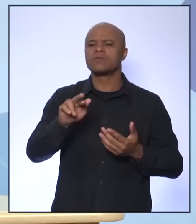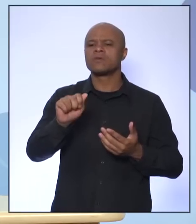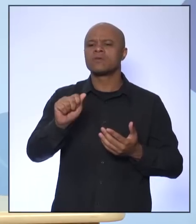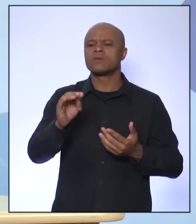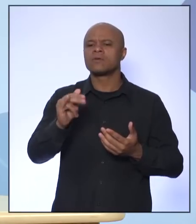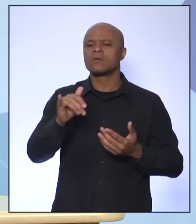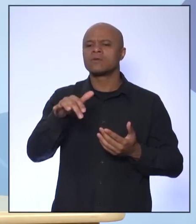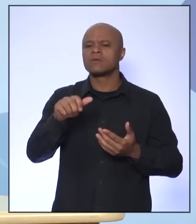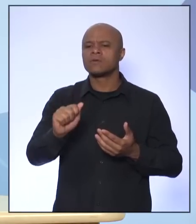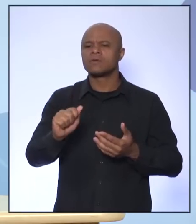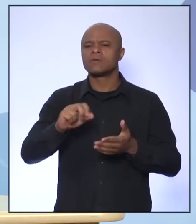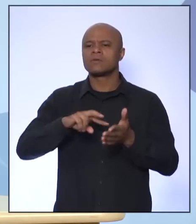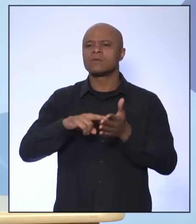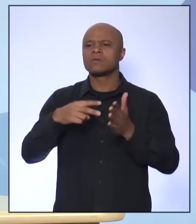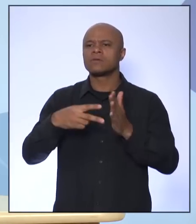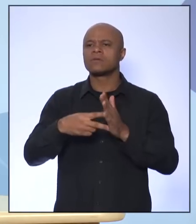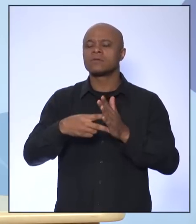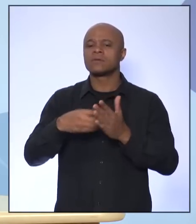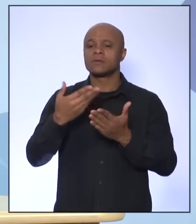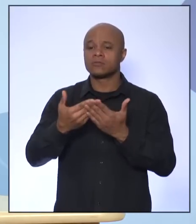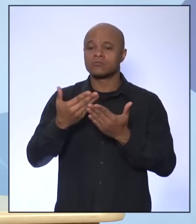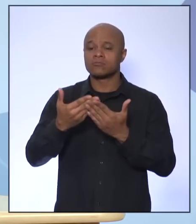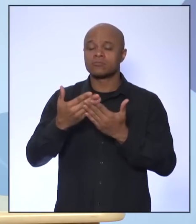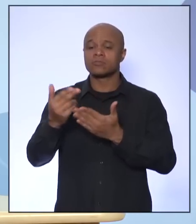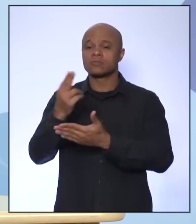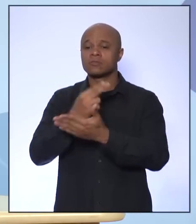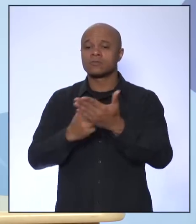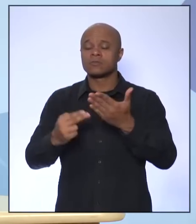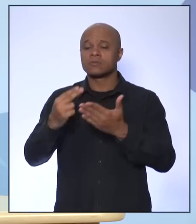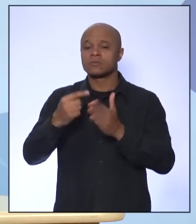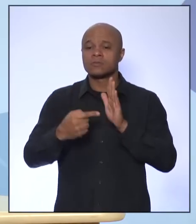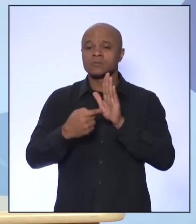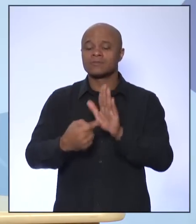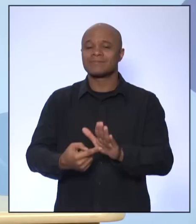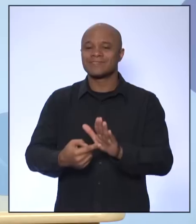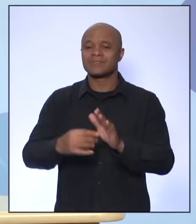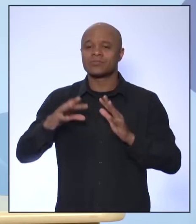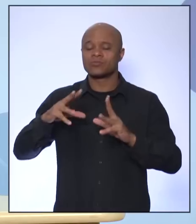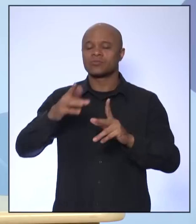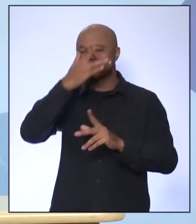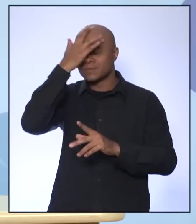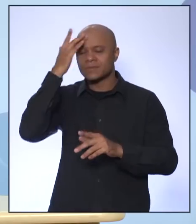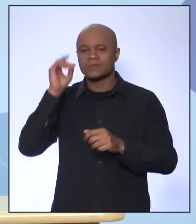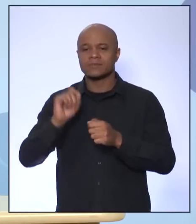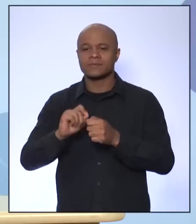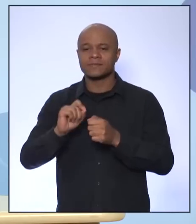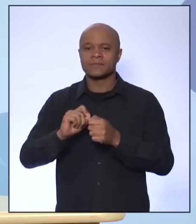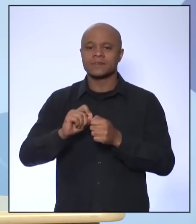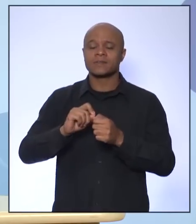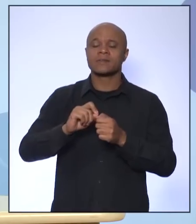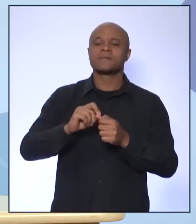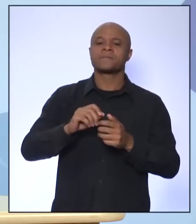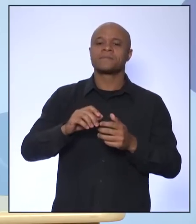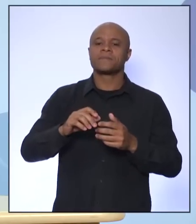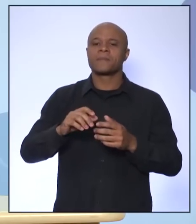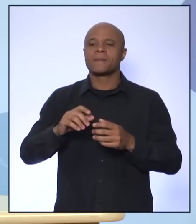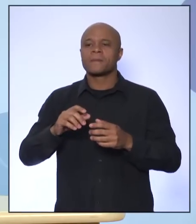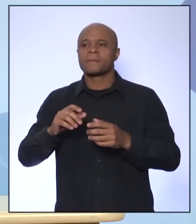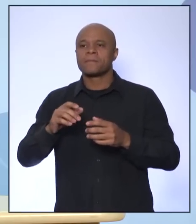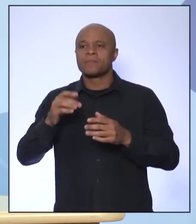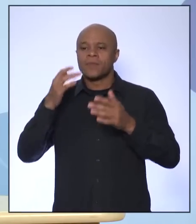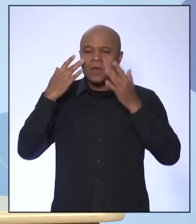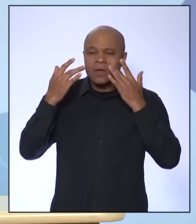iconografia? É o estudo das imagens, o estudo das representações artísticas. Vocês sabem que a arte ela acompanha